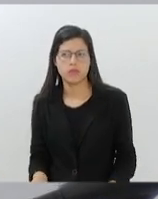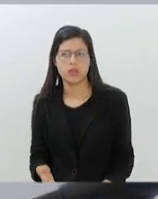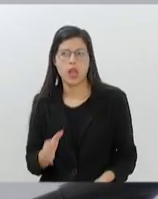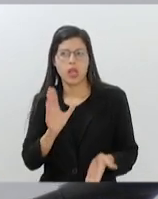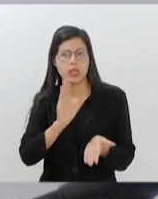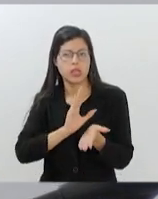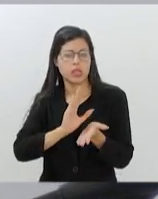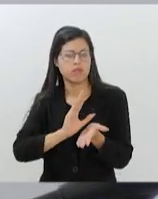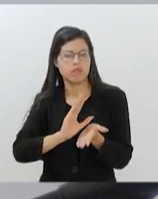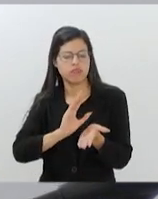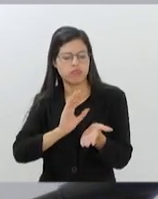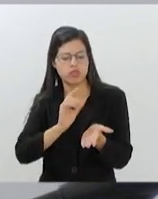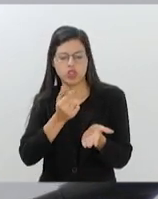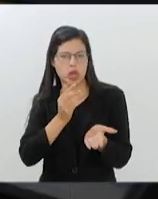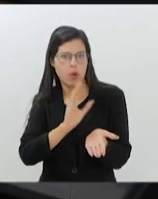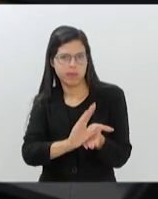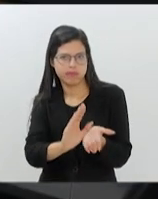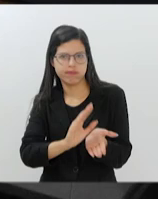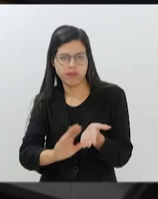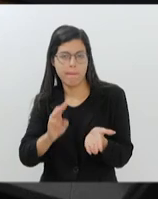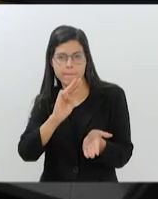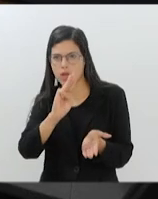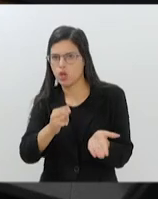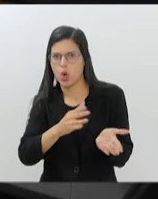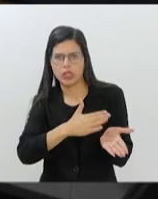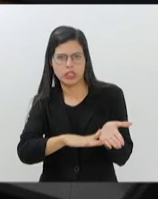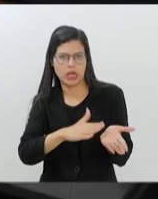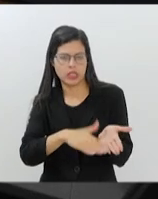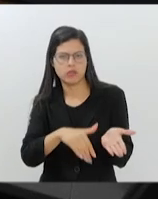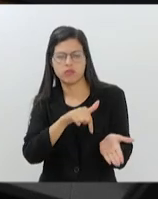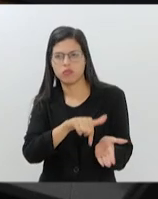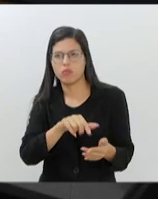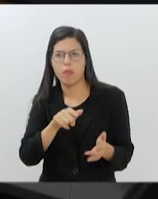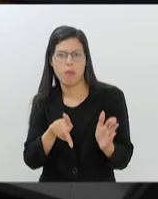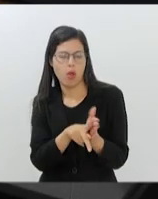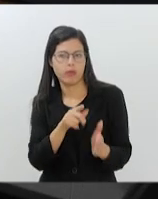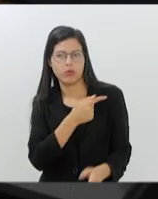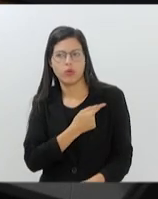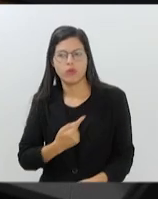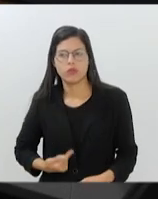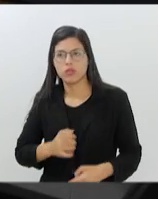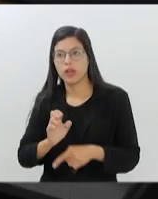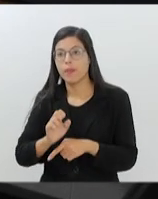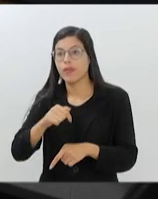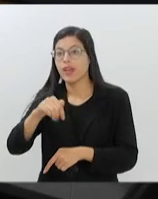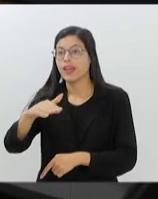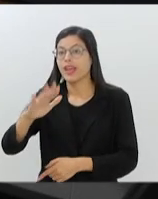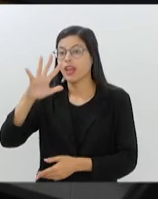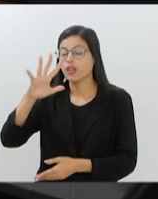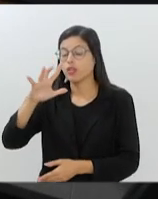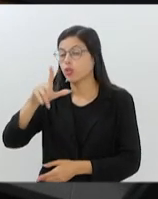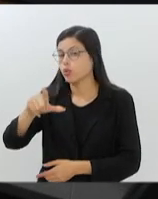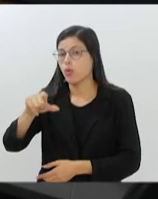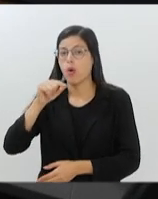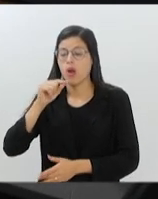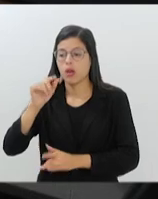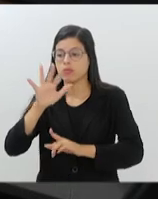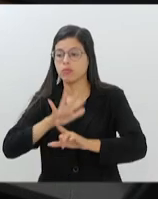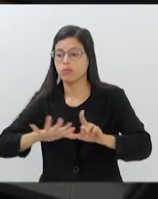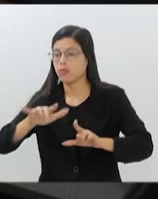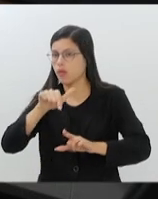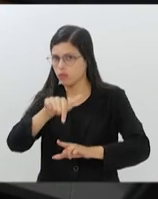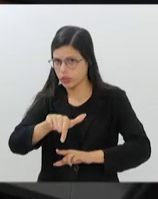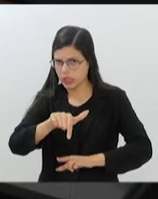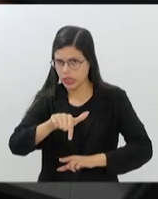milhões de reais do Governo do Estado é isso que eu tô me referindo Então mas Quem determina Qual é o veículo pontualmente que vai receber o senhor eu junto a